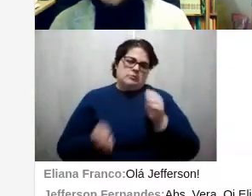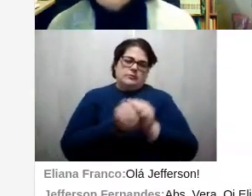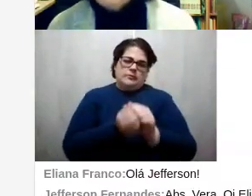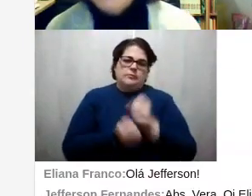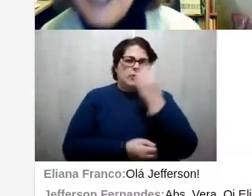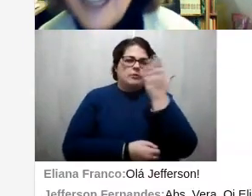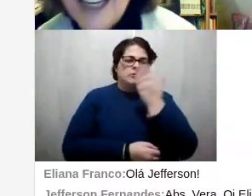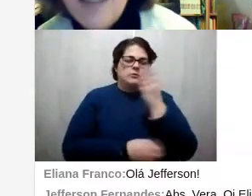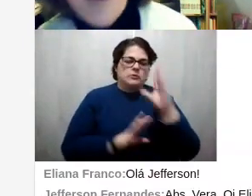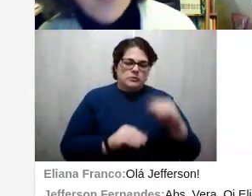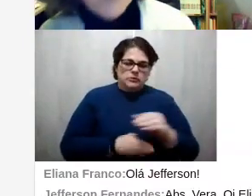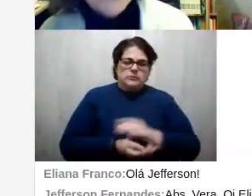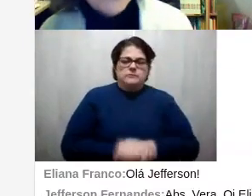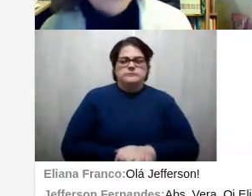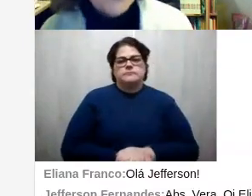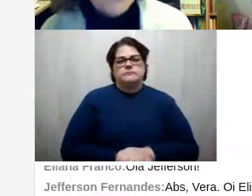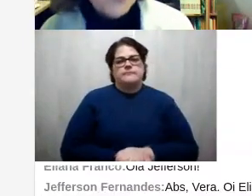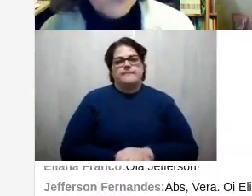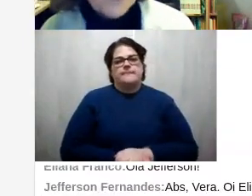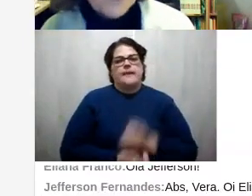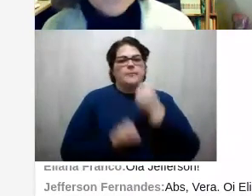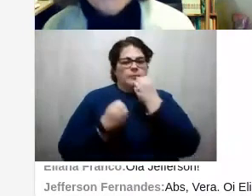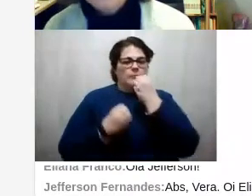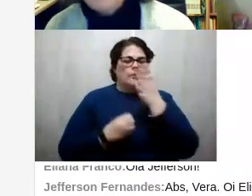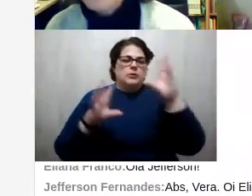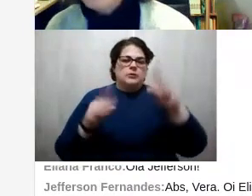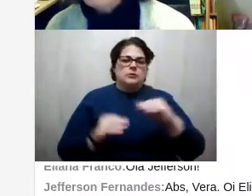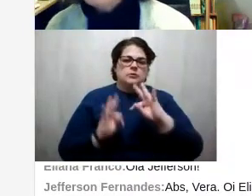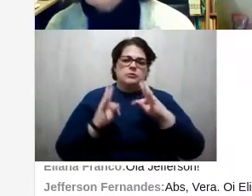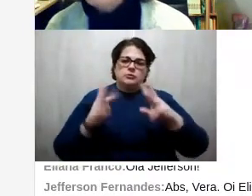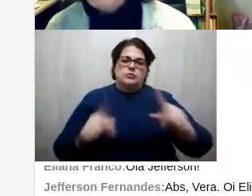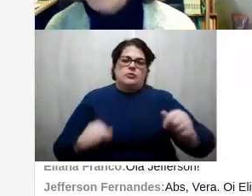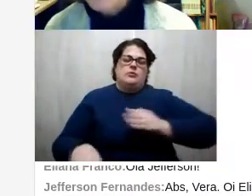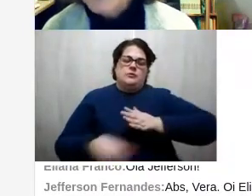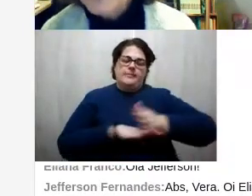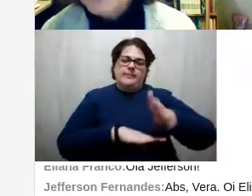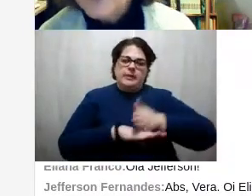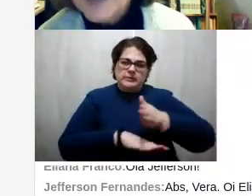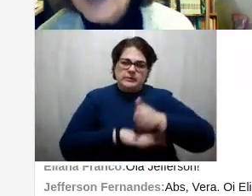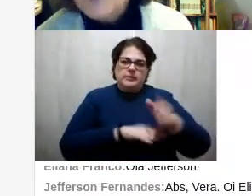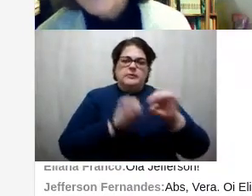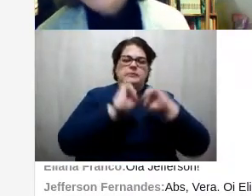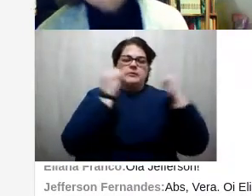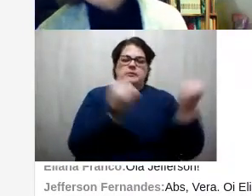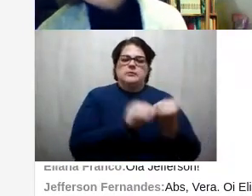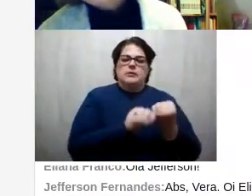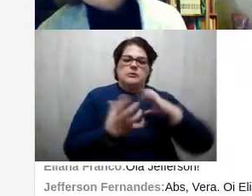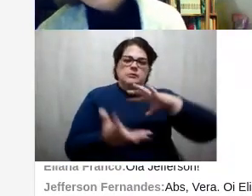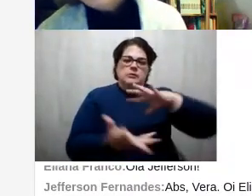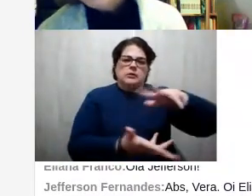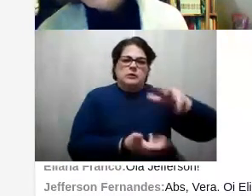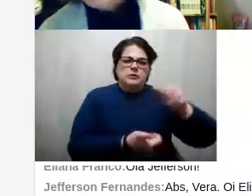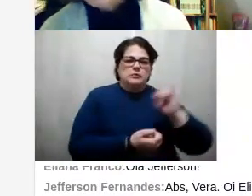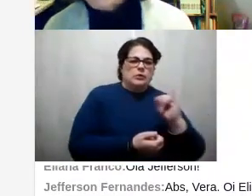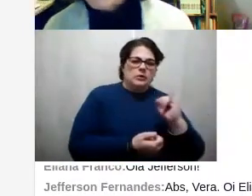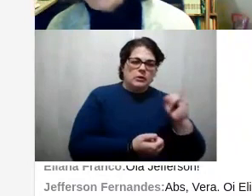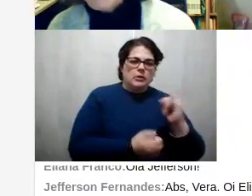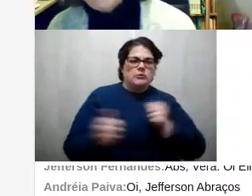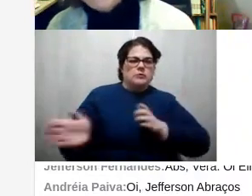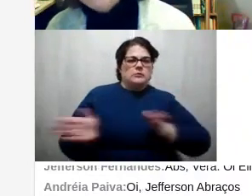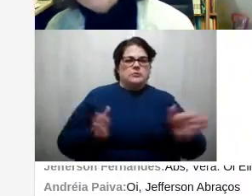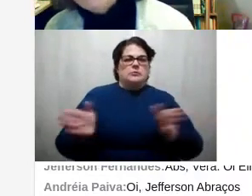noite, Desirê. Boa noite a todos os participantes desse Seminário Internacional de Acessibilidade